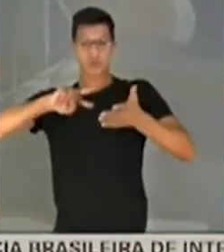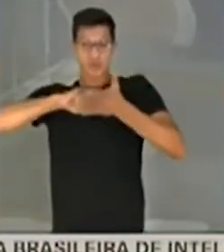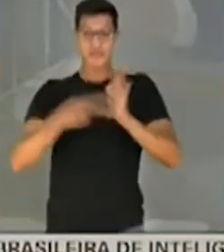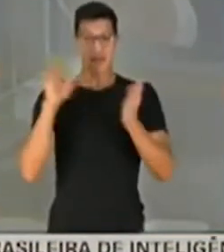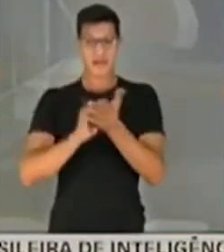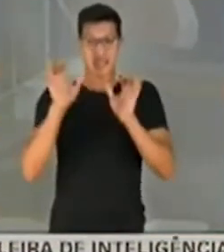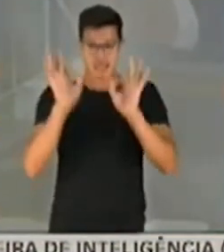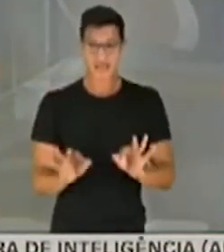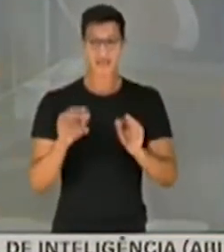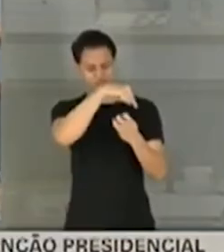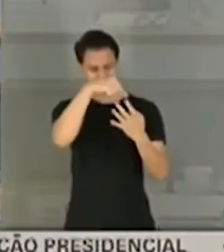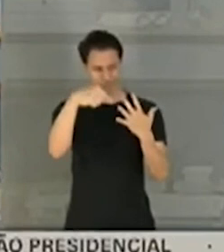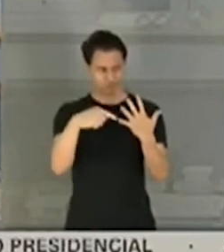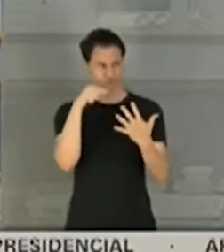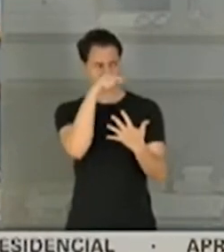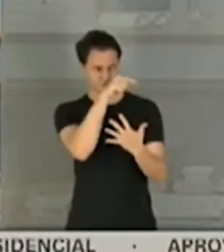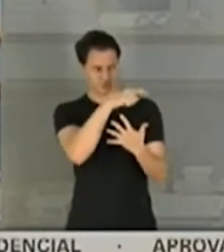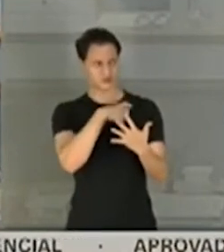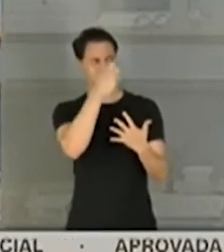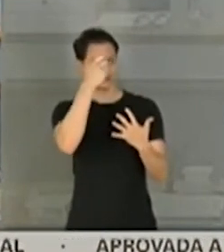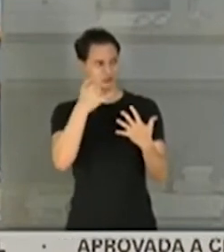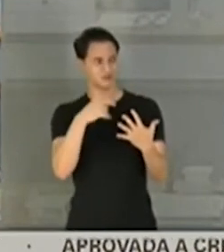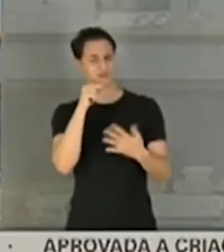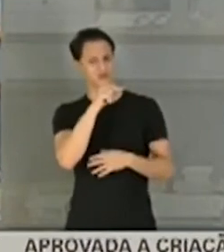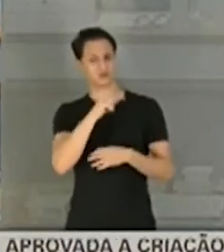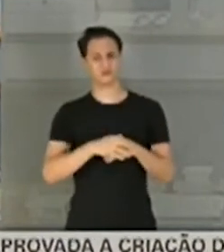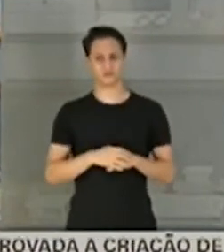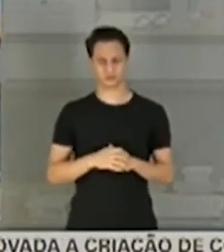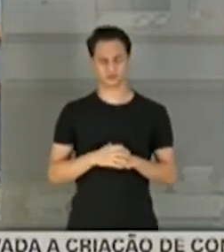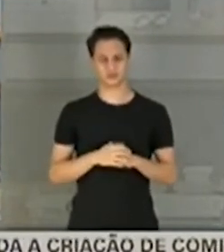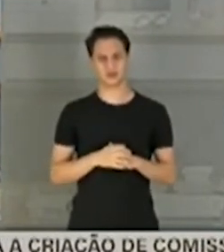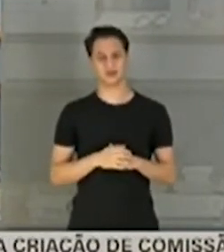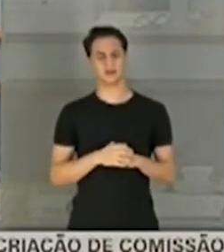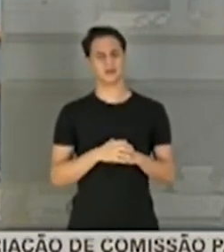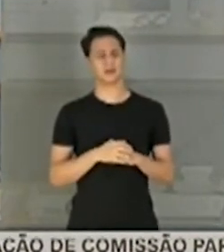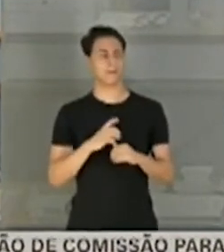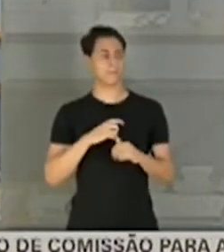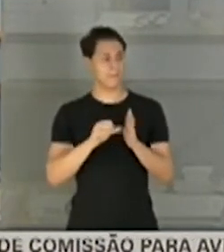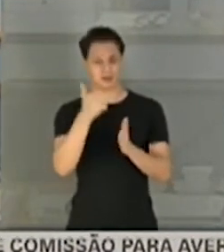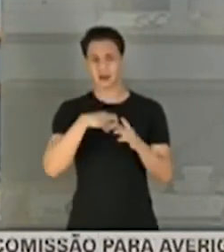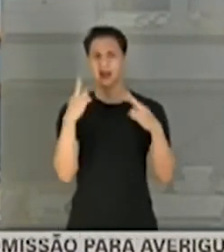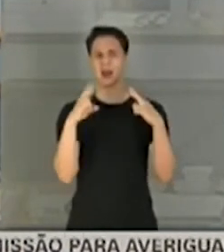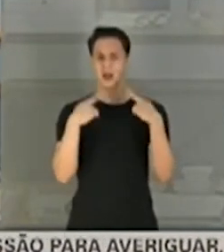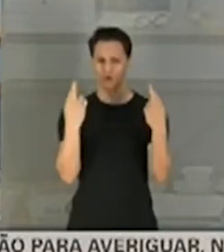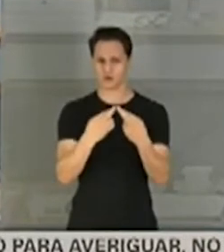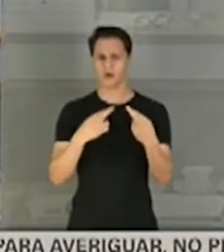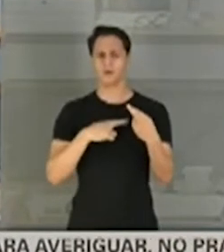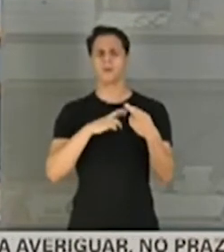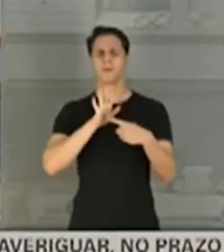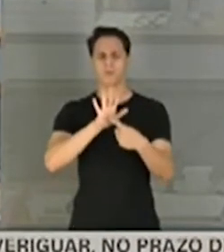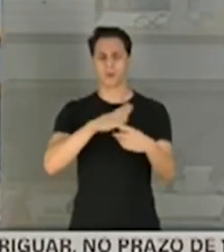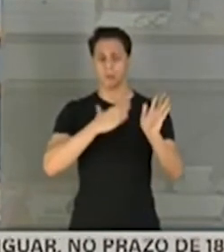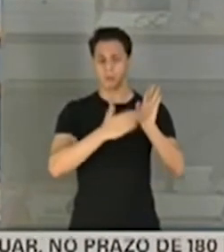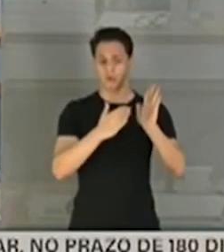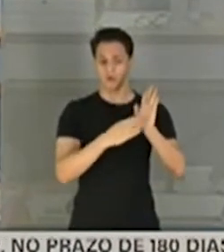certo? Vamos combinar assim? Que a senhora declina aqui, que é a primeira das reuniões, que registra aqui o valor